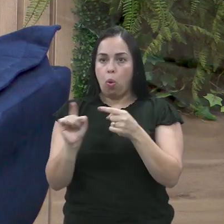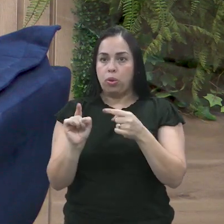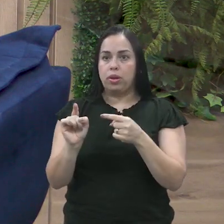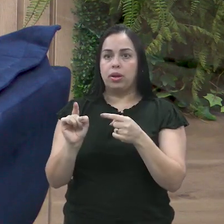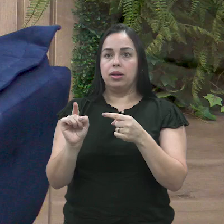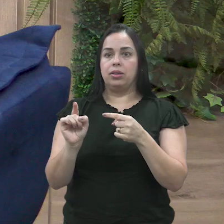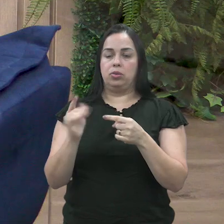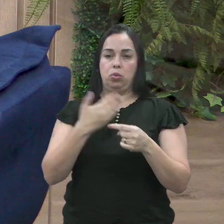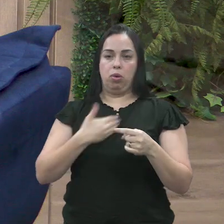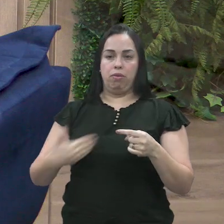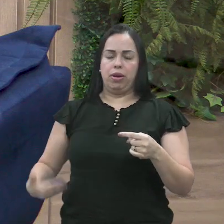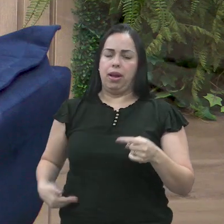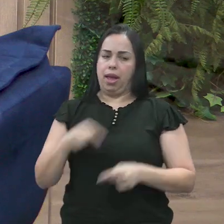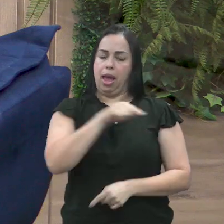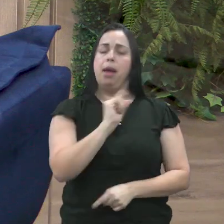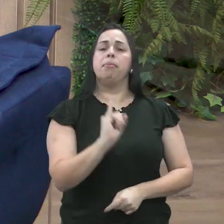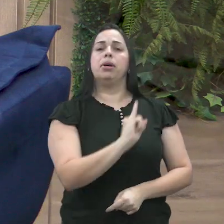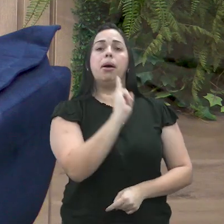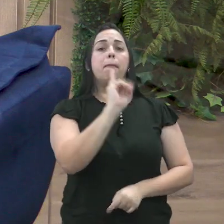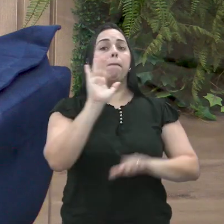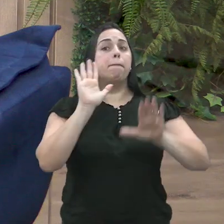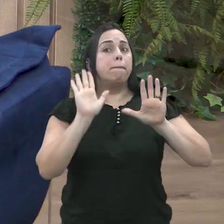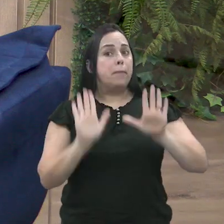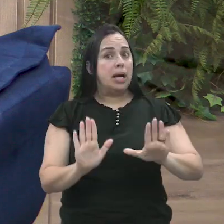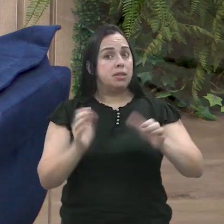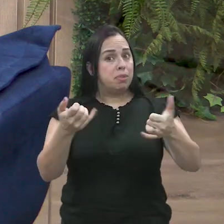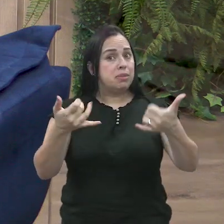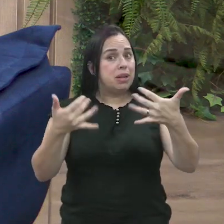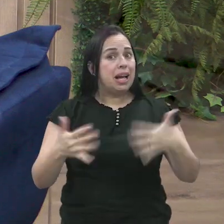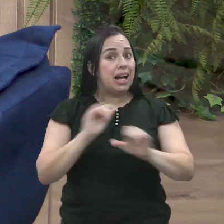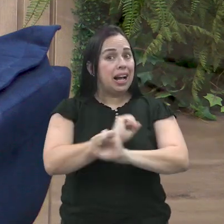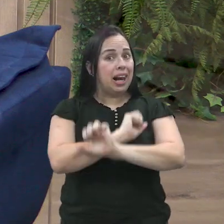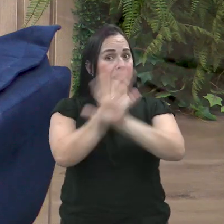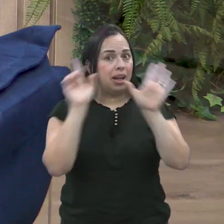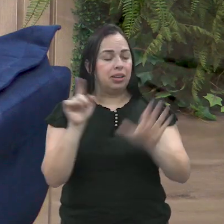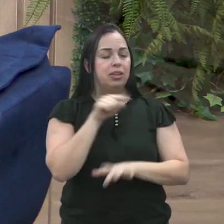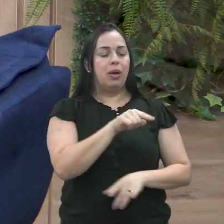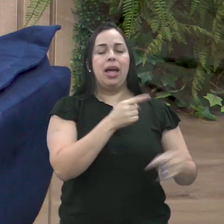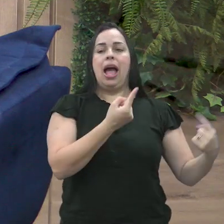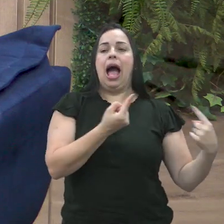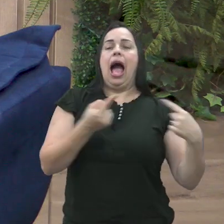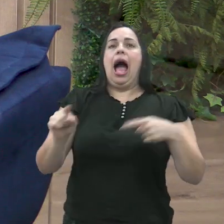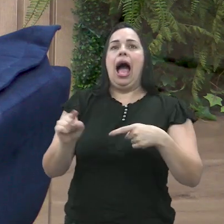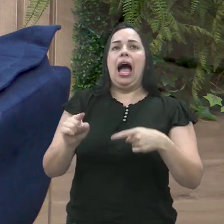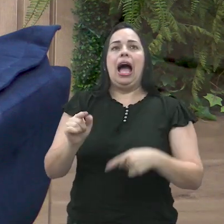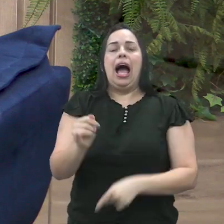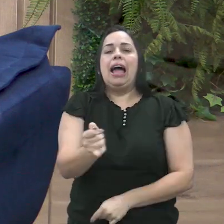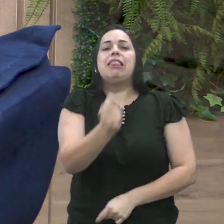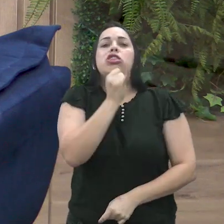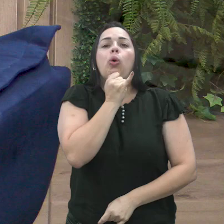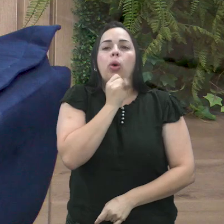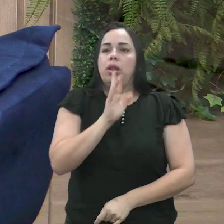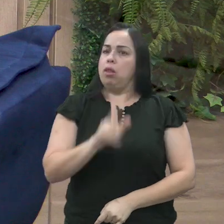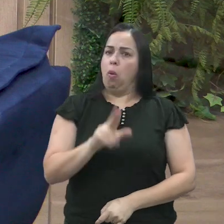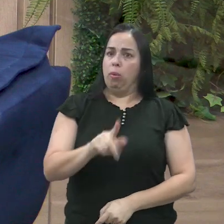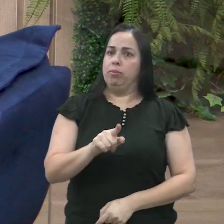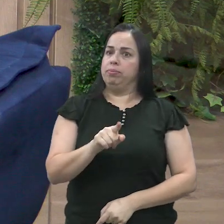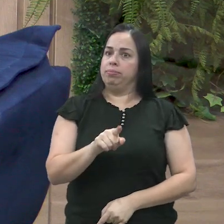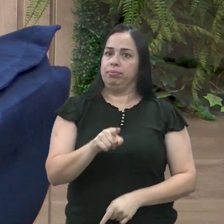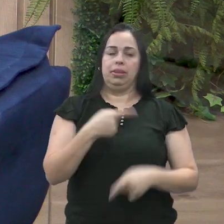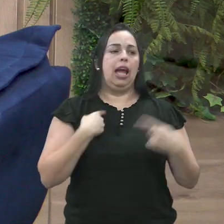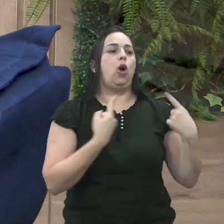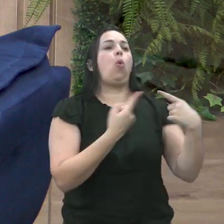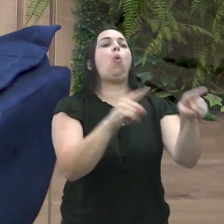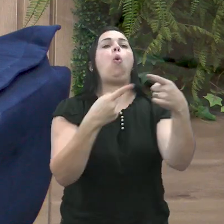é muito importante, mas a gente precisa deixar bem claro para o cidadão que não é aquela oposição por oposição, aquela que trabalha contra